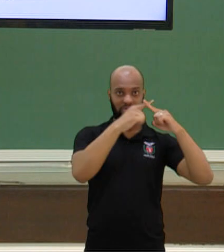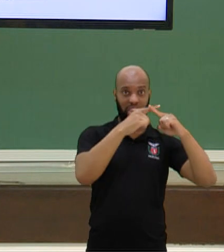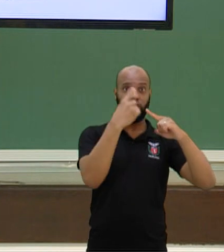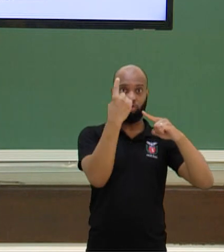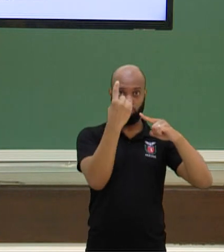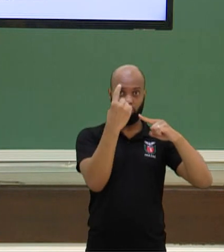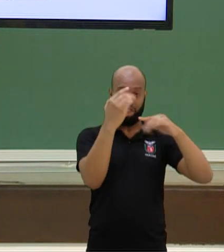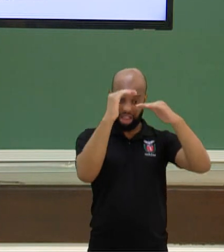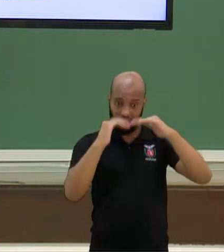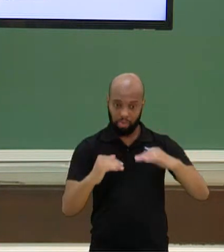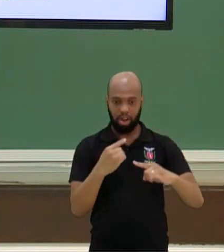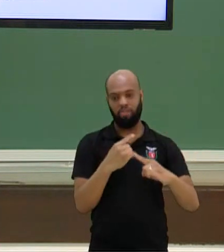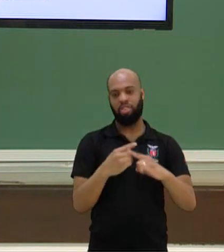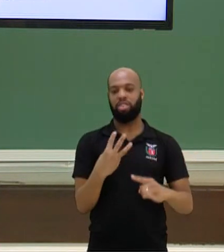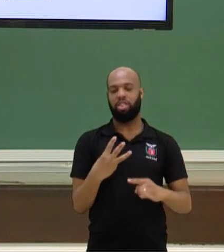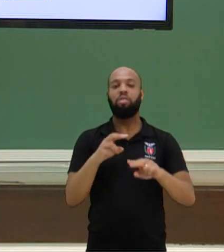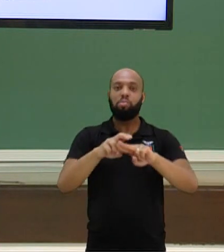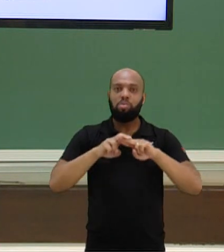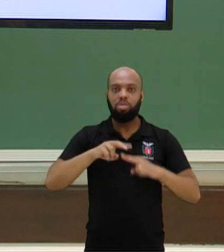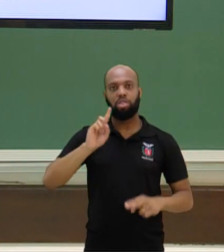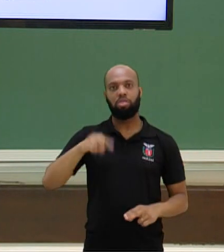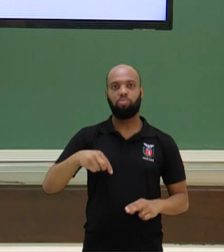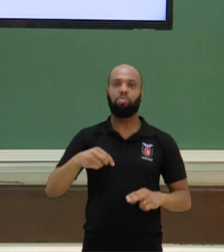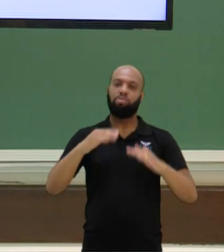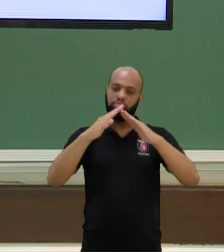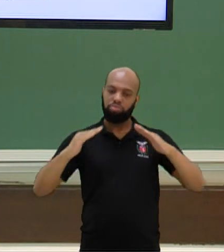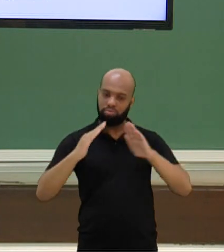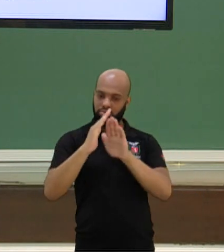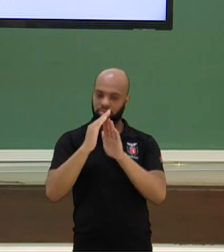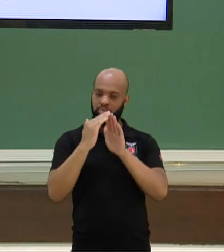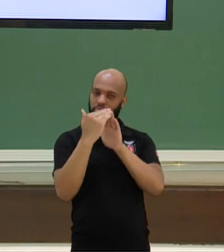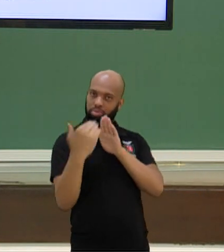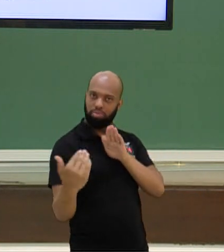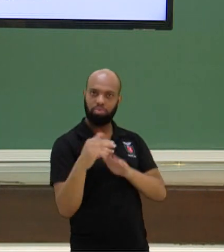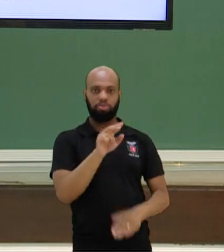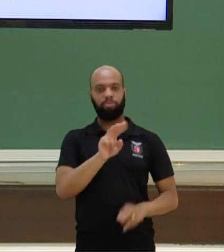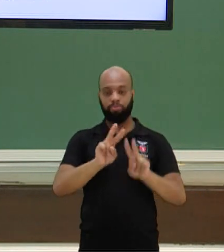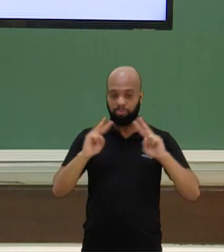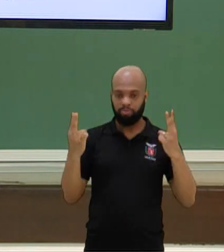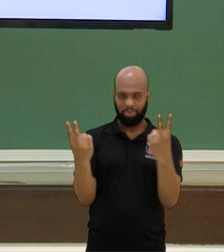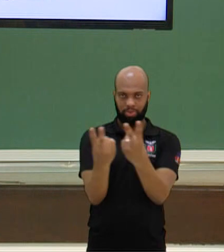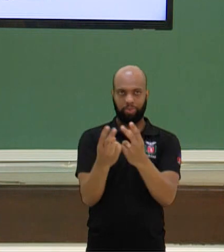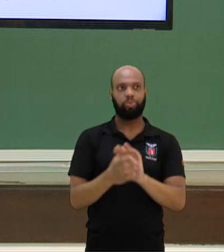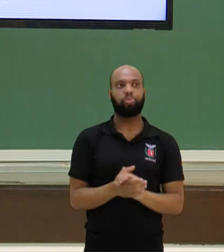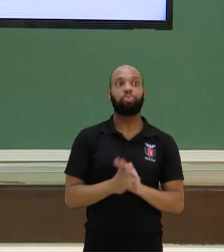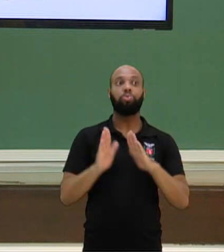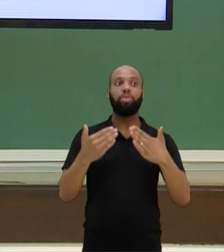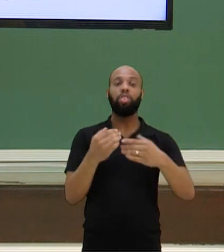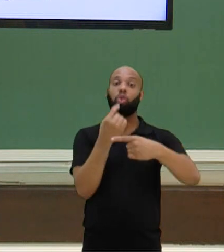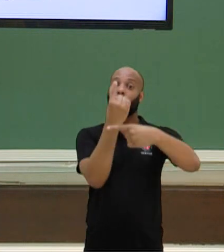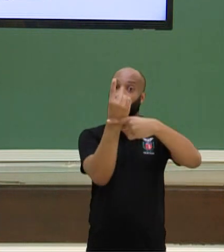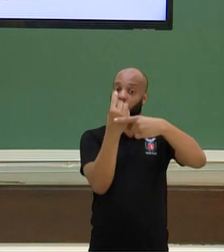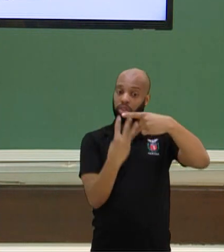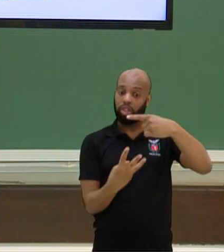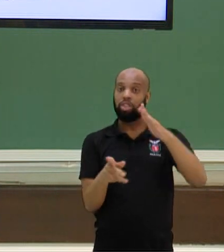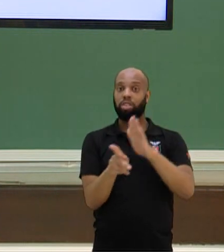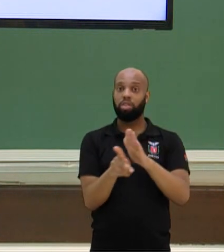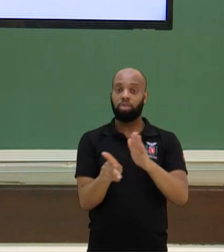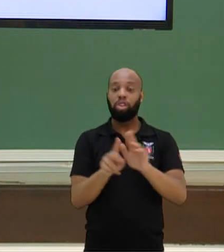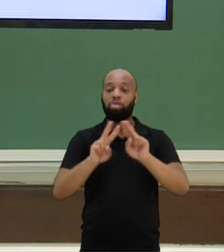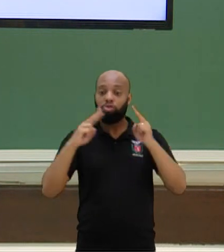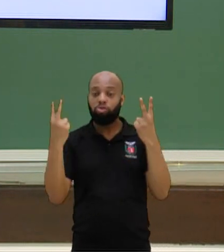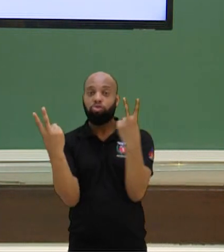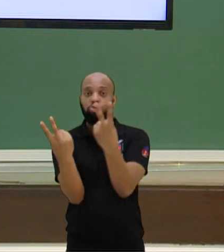bom? O volume da pirâmide. Então, lembrando lá que é 1/3 do volume do prisma, tá